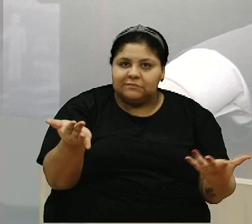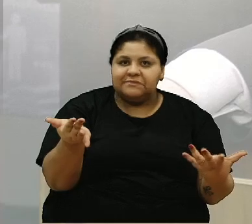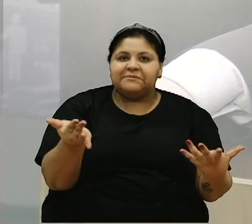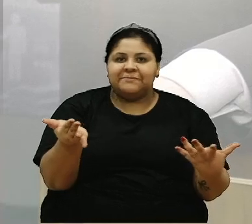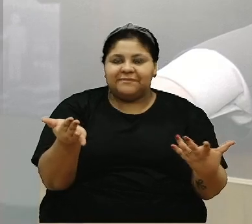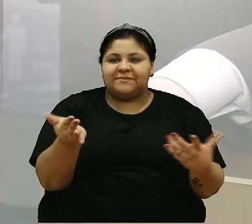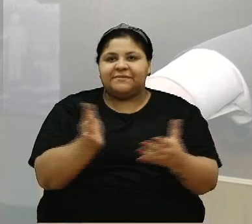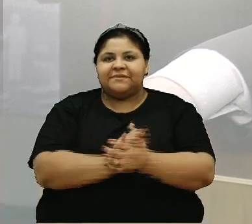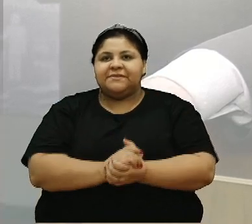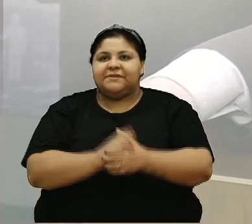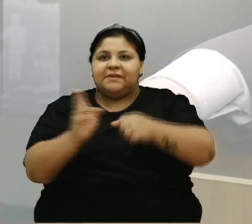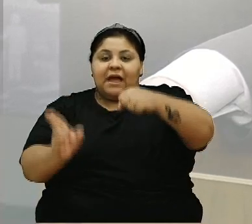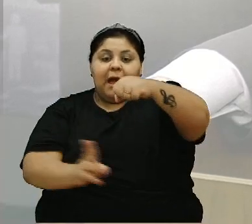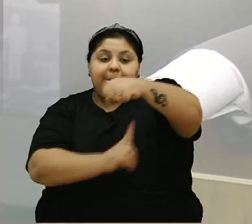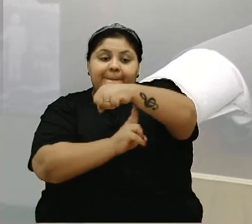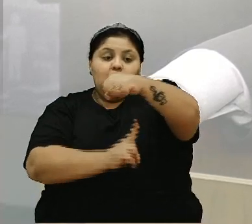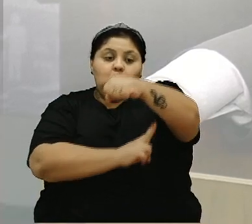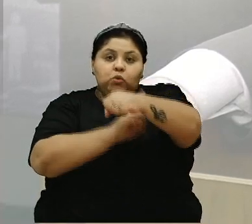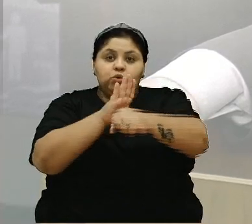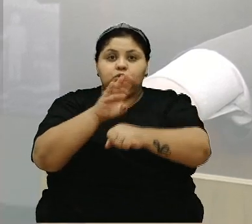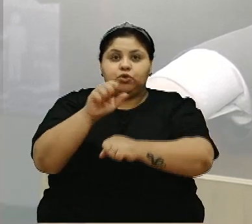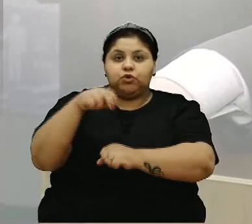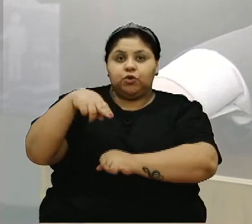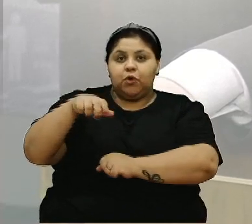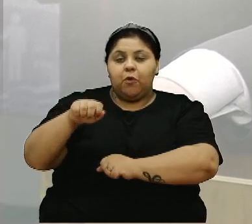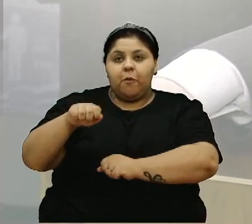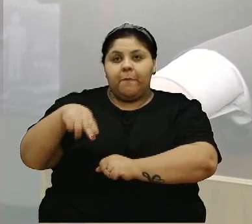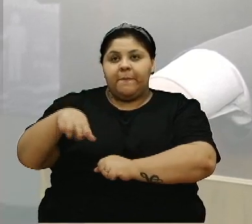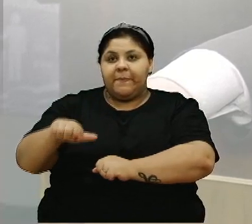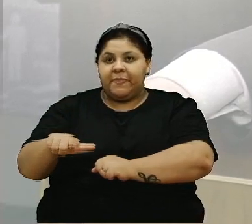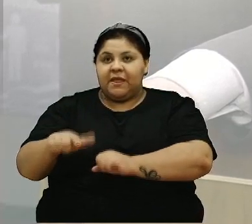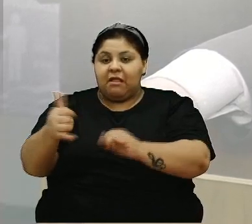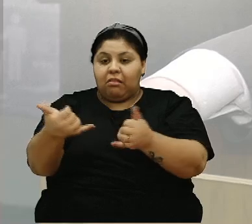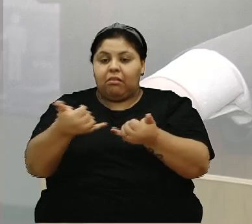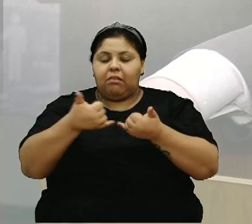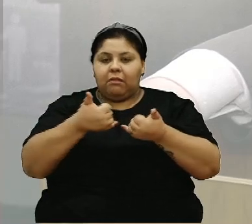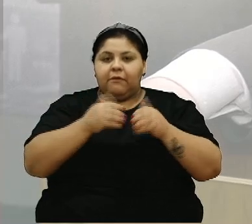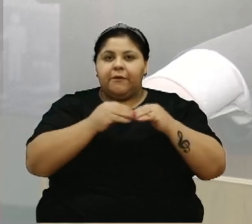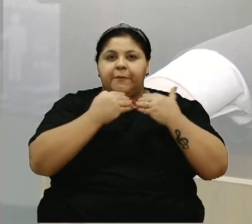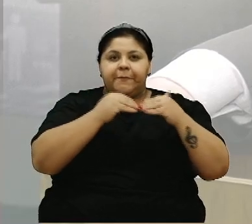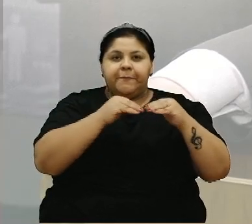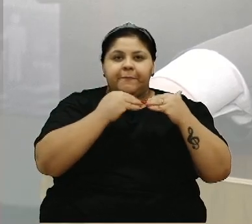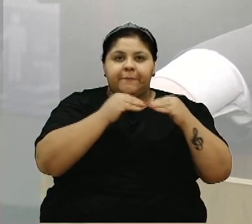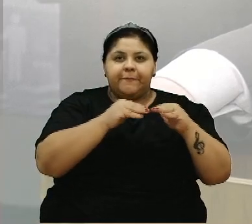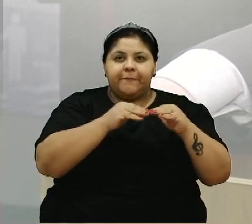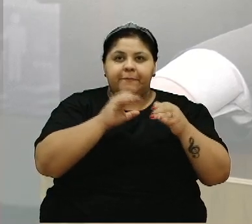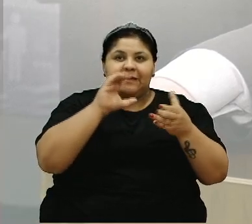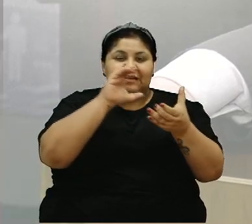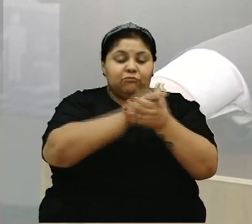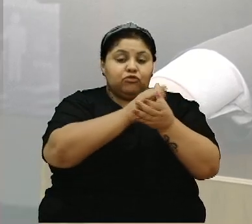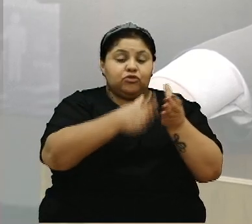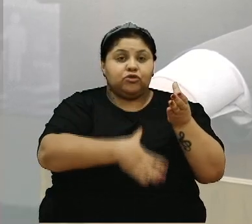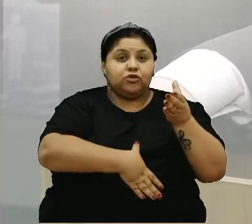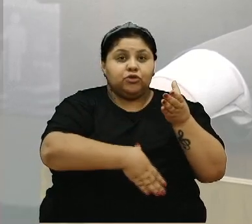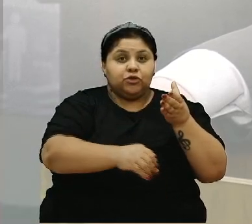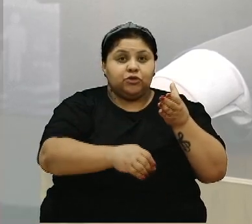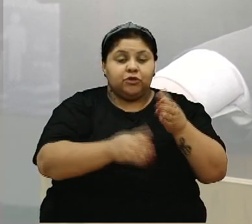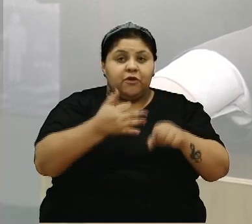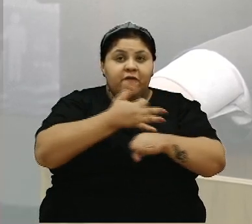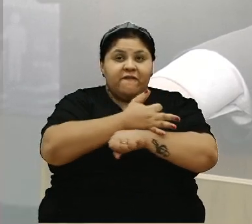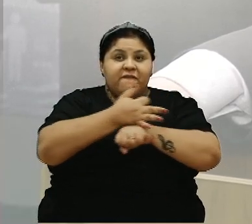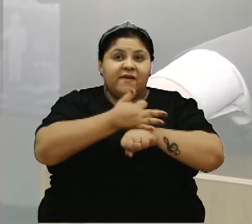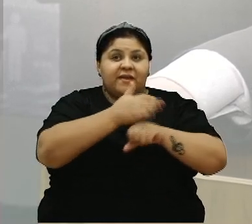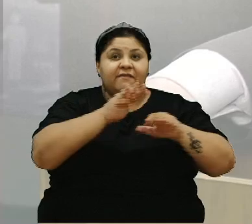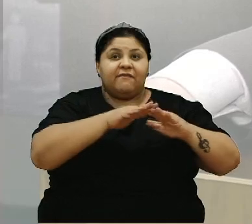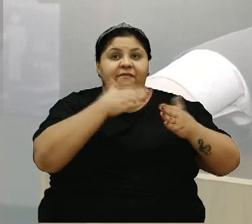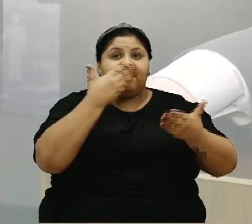A ponte do Bananal, tenho notícia de que um caminhoneiro pegou sua esposa e seus filhos, férias escolares,